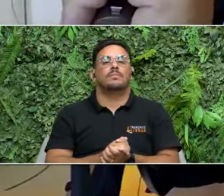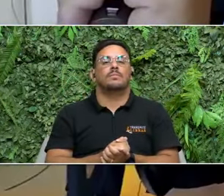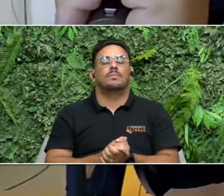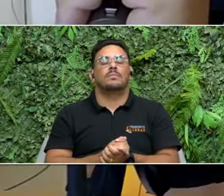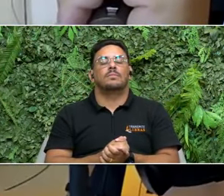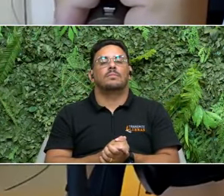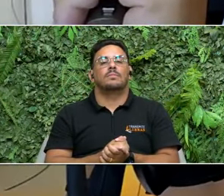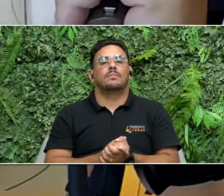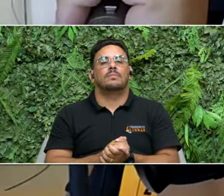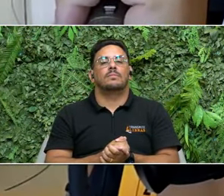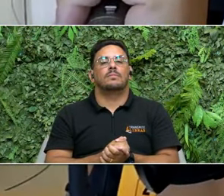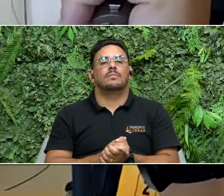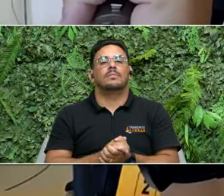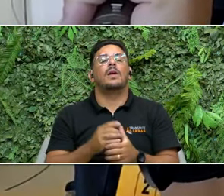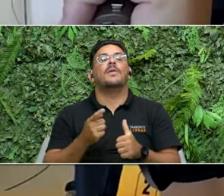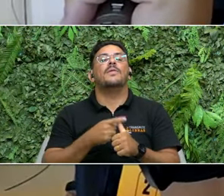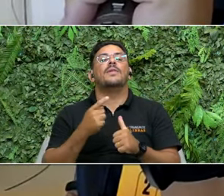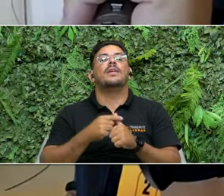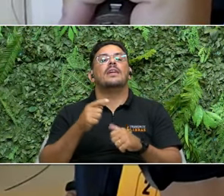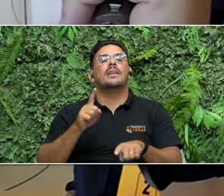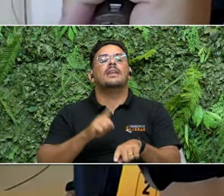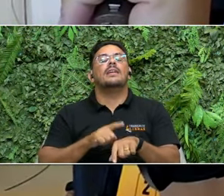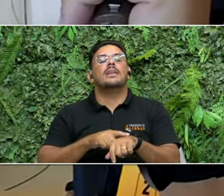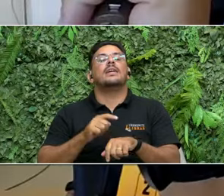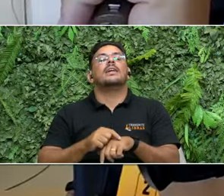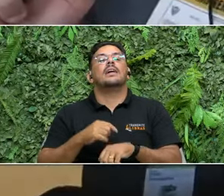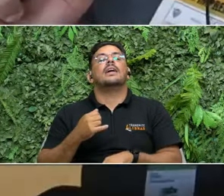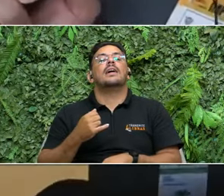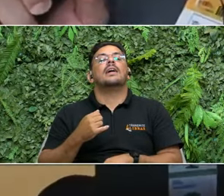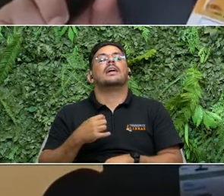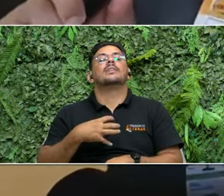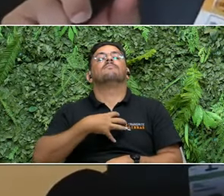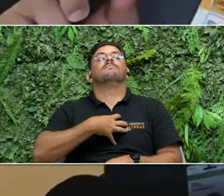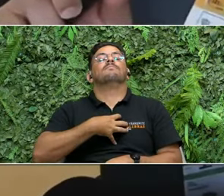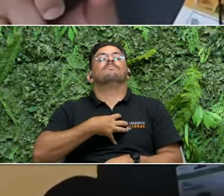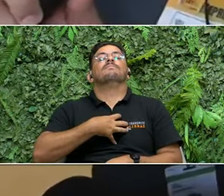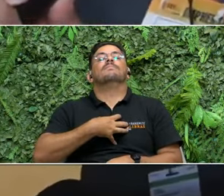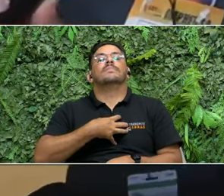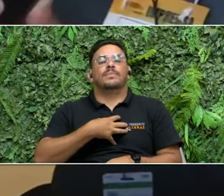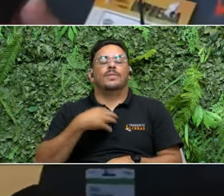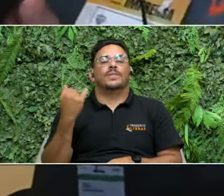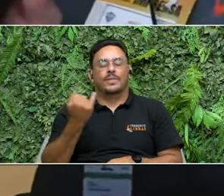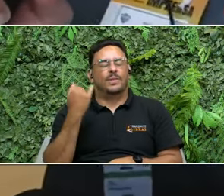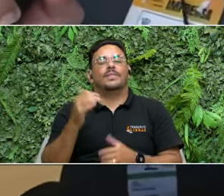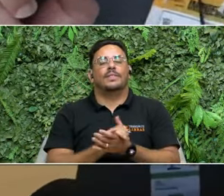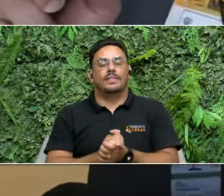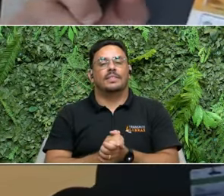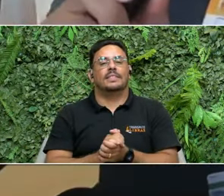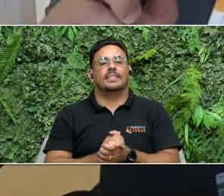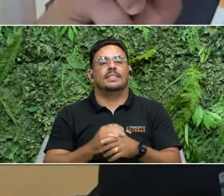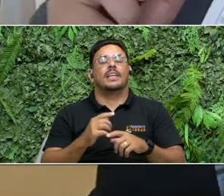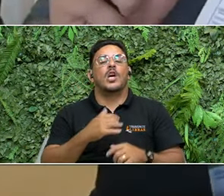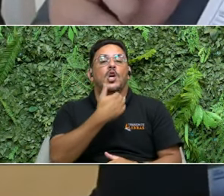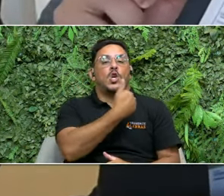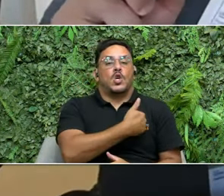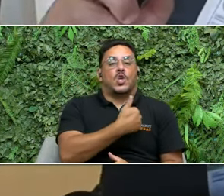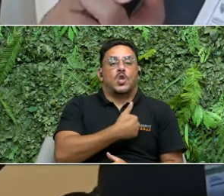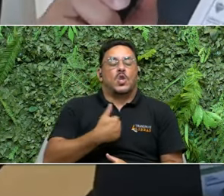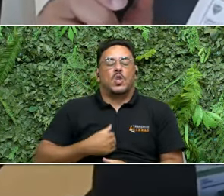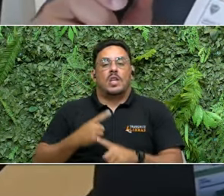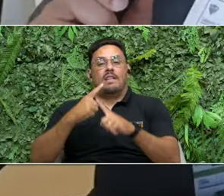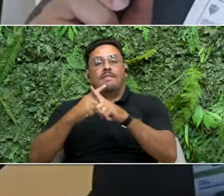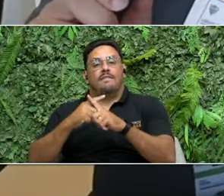ele vai tá ele tá rouco é não mas a emoção emoção V clássico Car clássico cada um Responde ao clássico